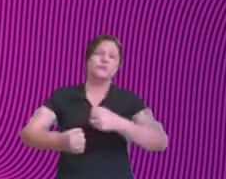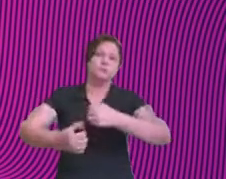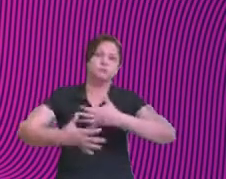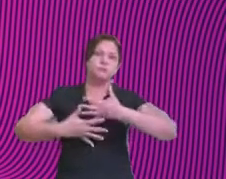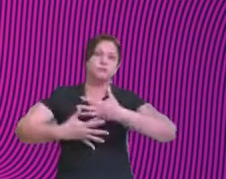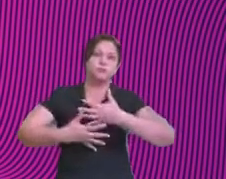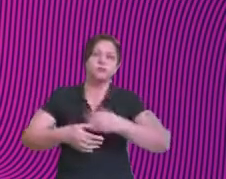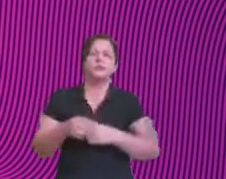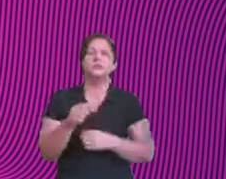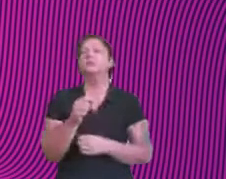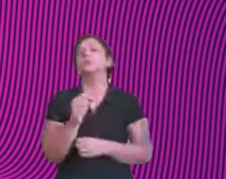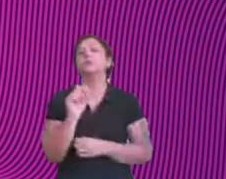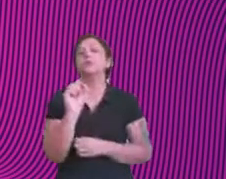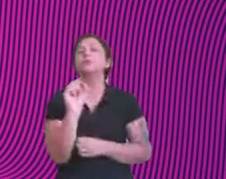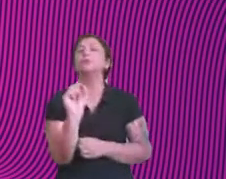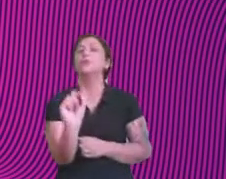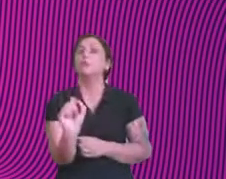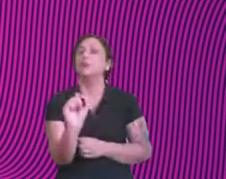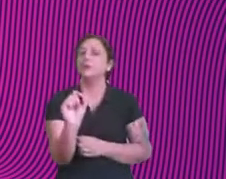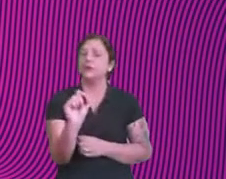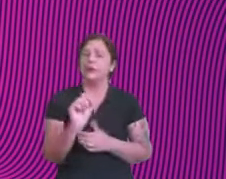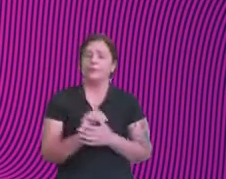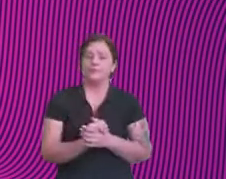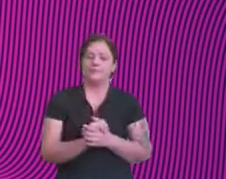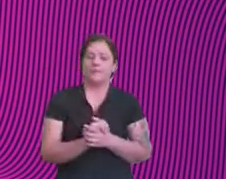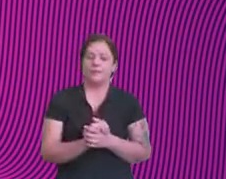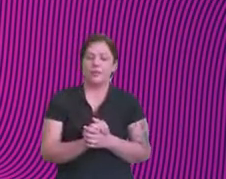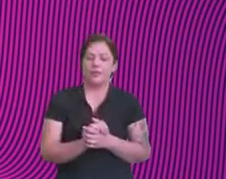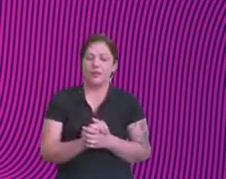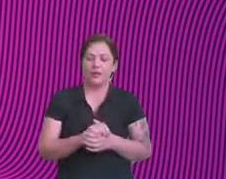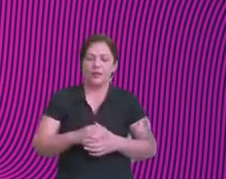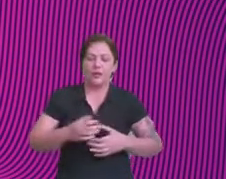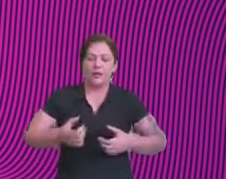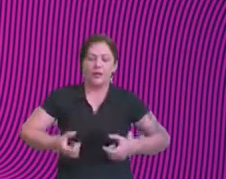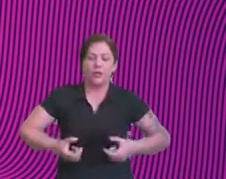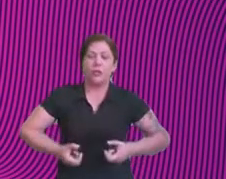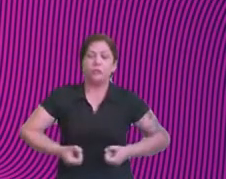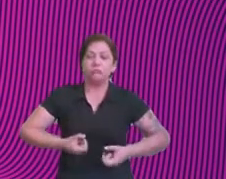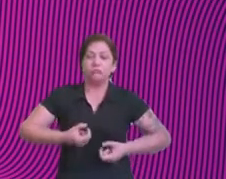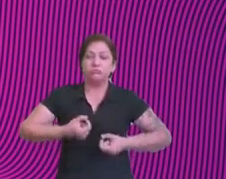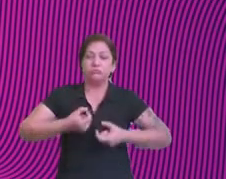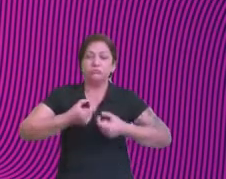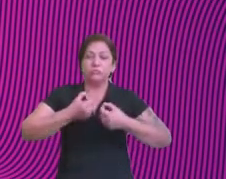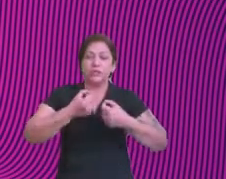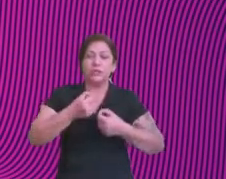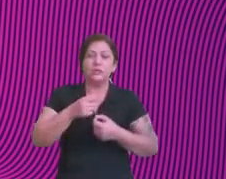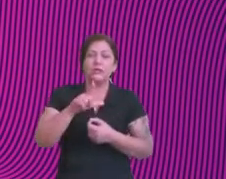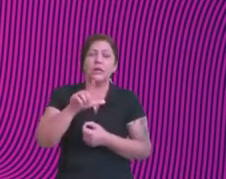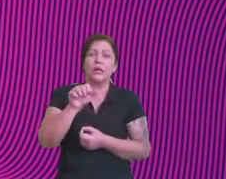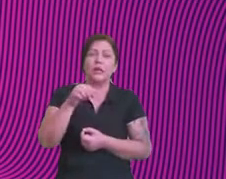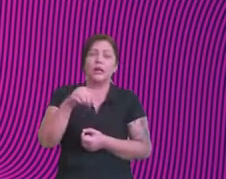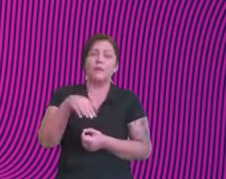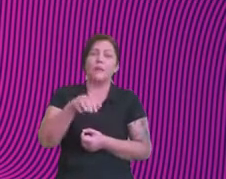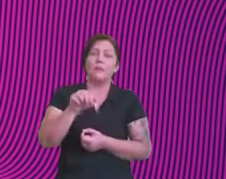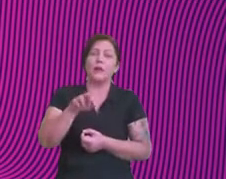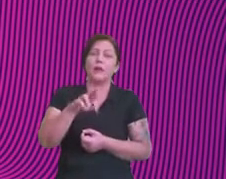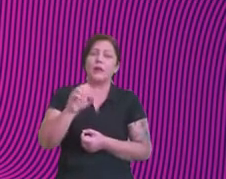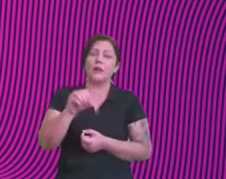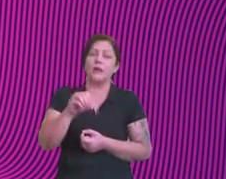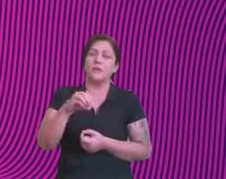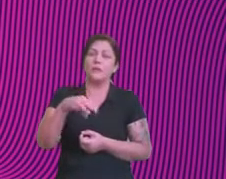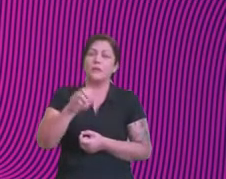IPC, índice de carcinomatose peritoneal inicial, né? Como é feito isso, como